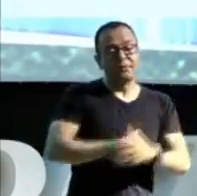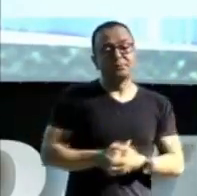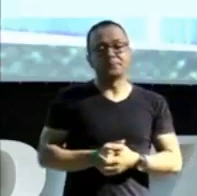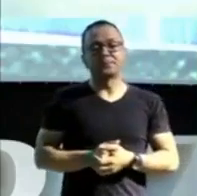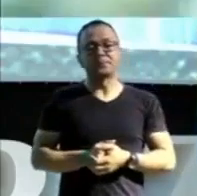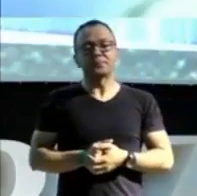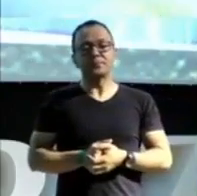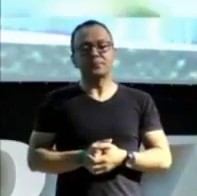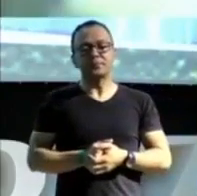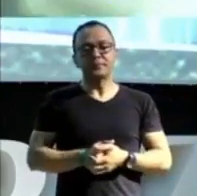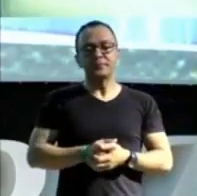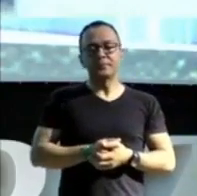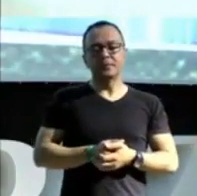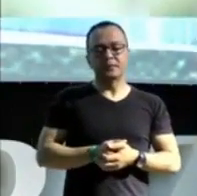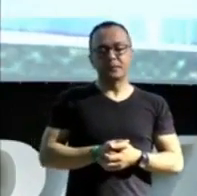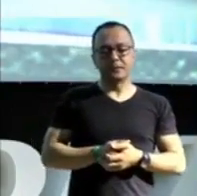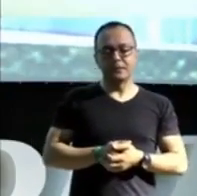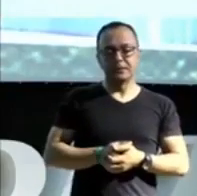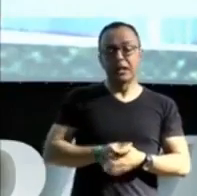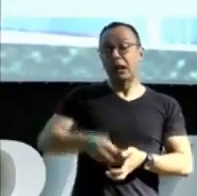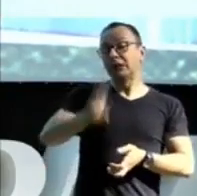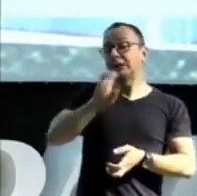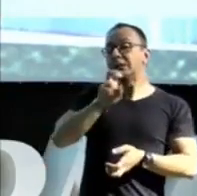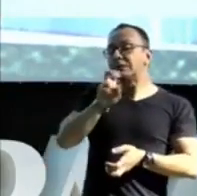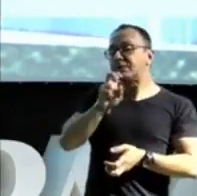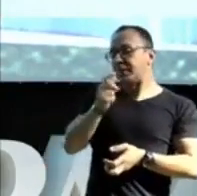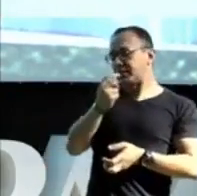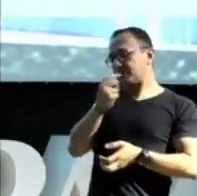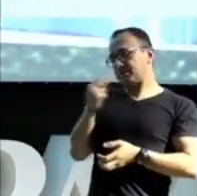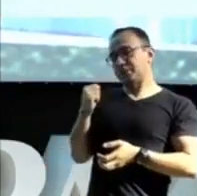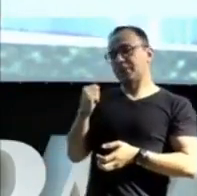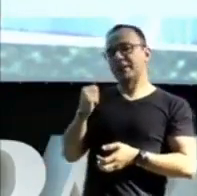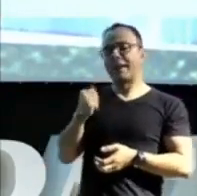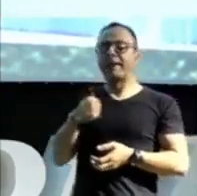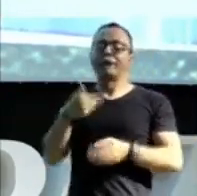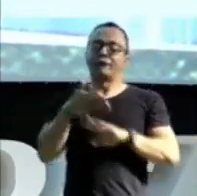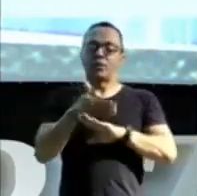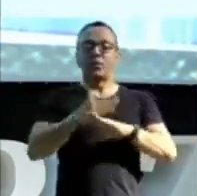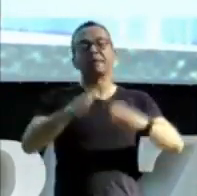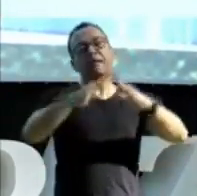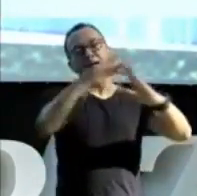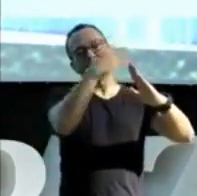Na quinta-feira, conversava em diálogo fraterno, na casa espírita, onde frequento, onde trabalho,